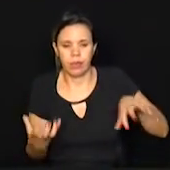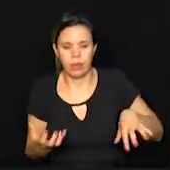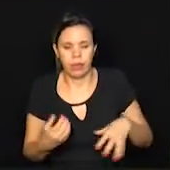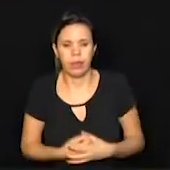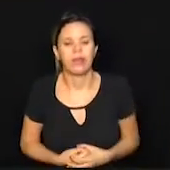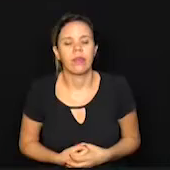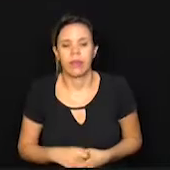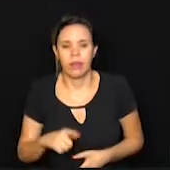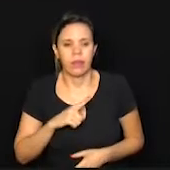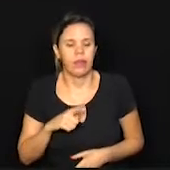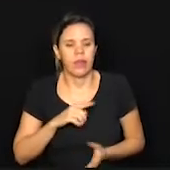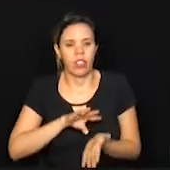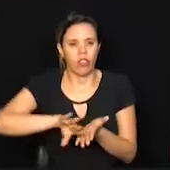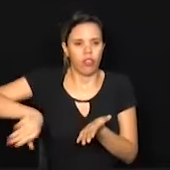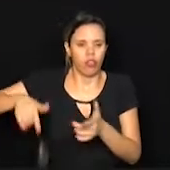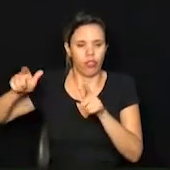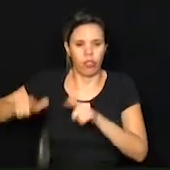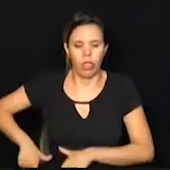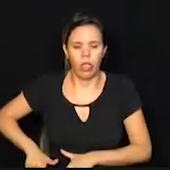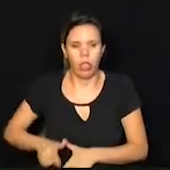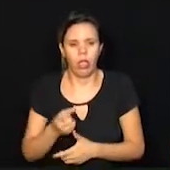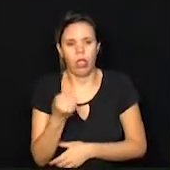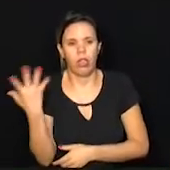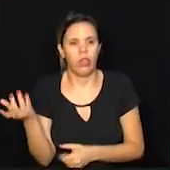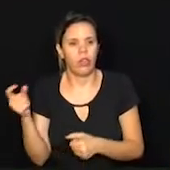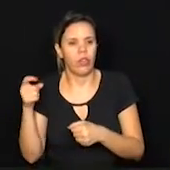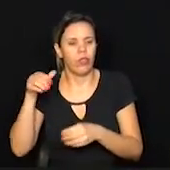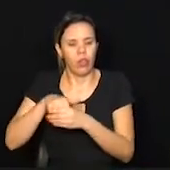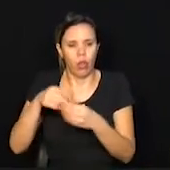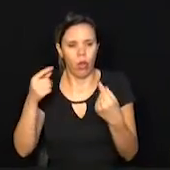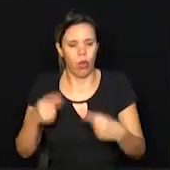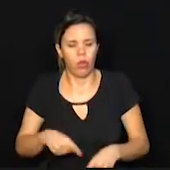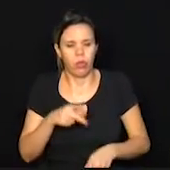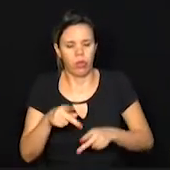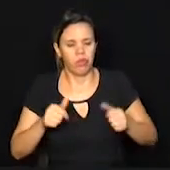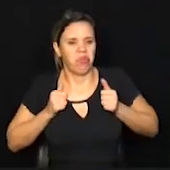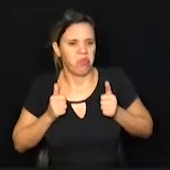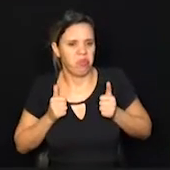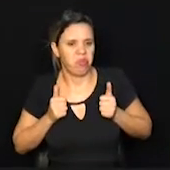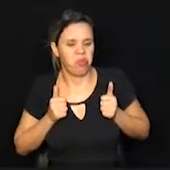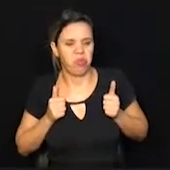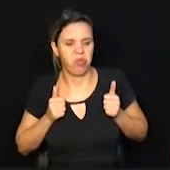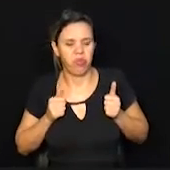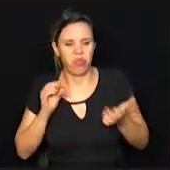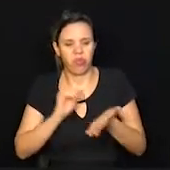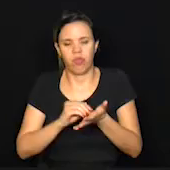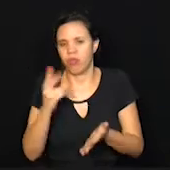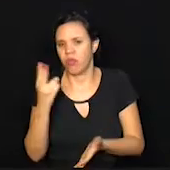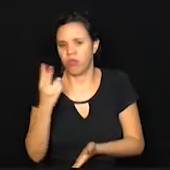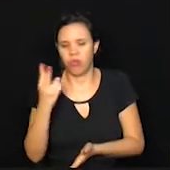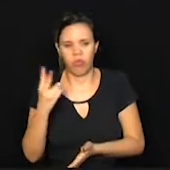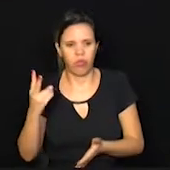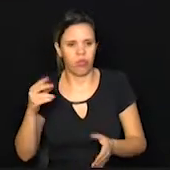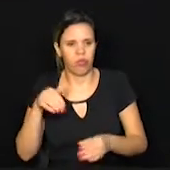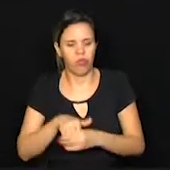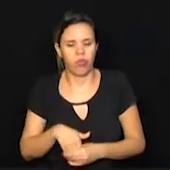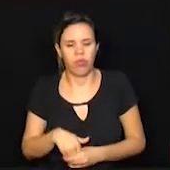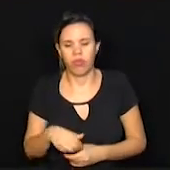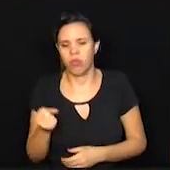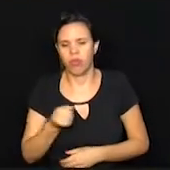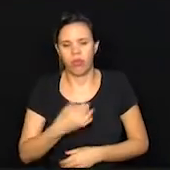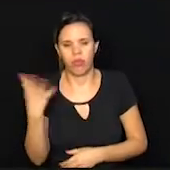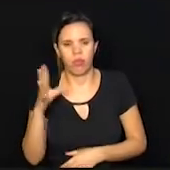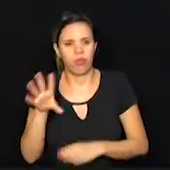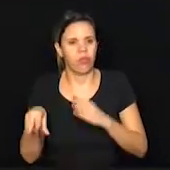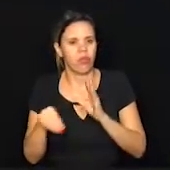eles tiveram-se retirado no local uma parte votou contra uma parte sempre esteve e faltaram 22 votos para dar os dois terços